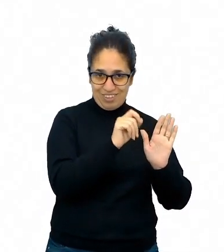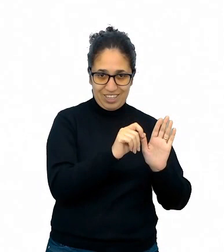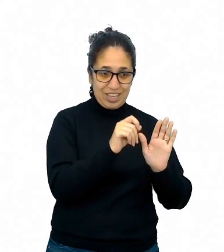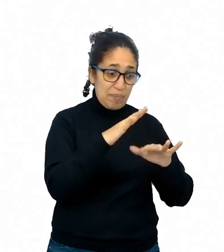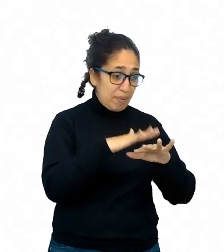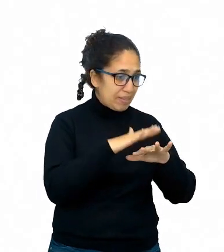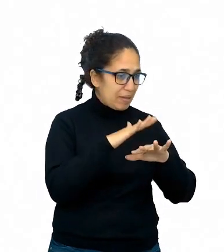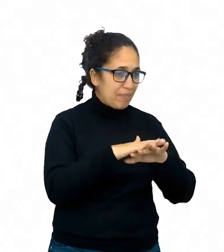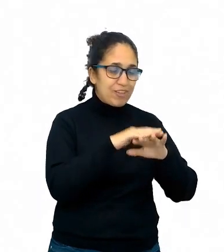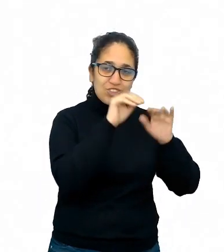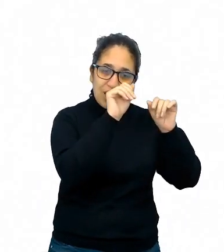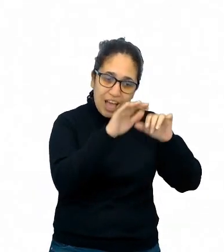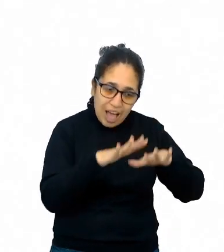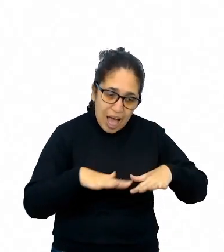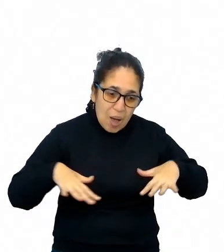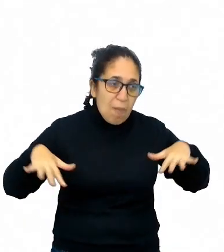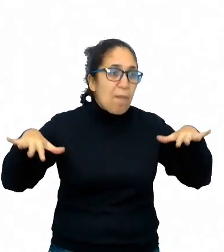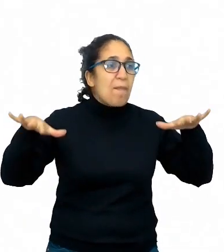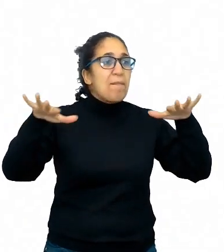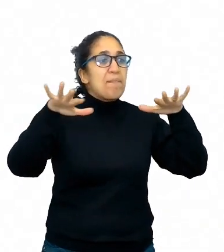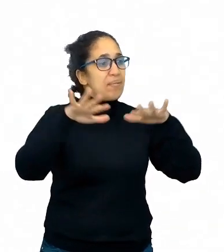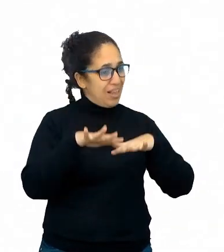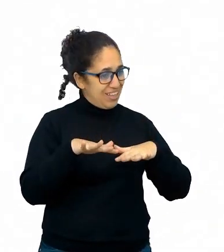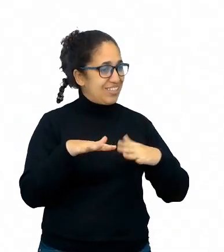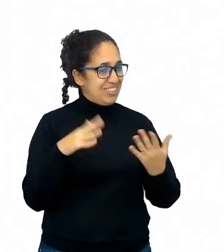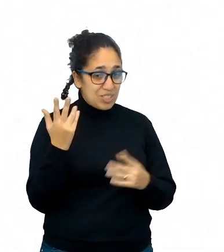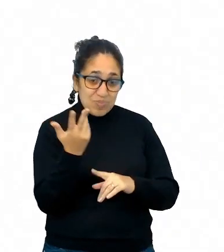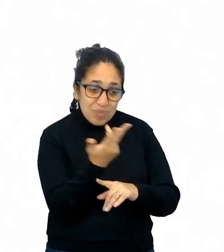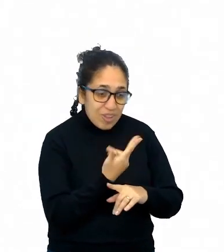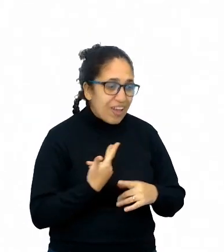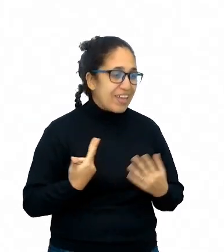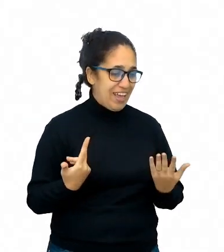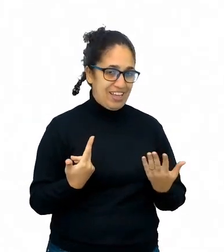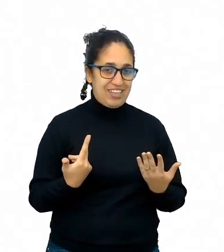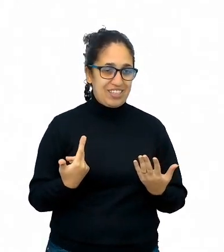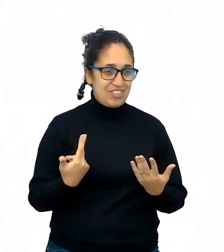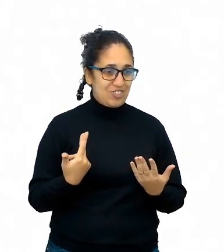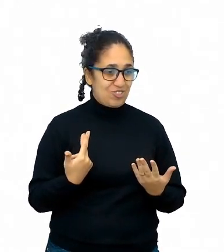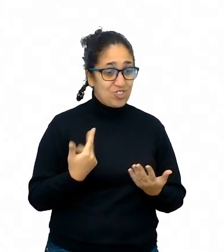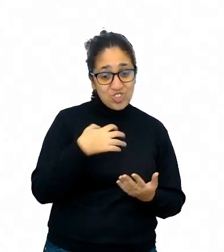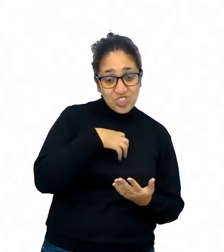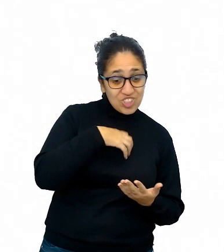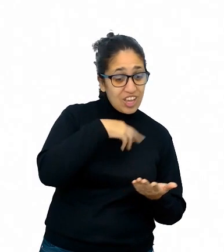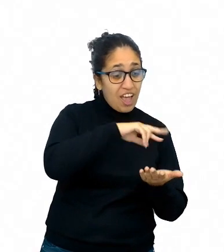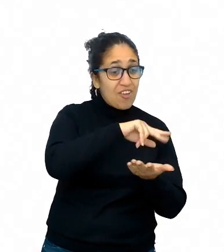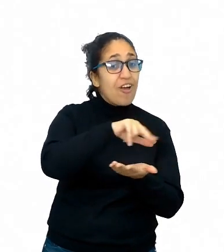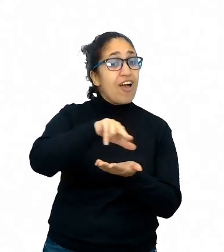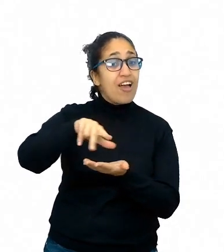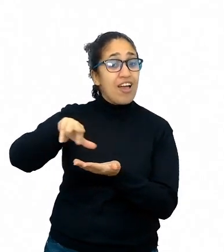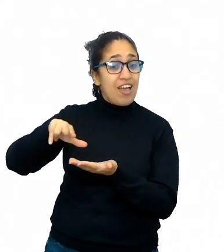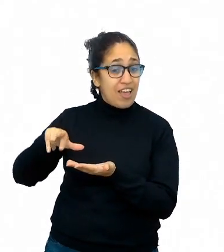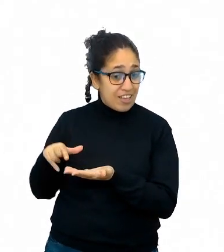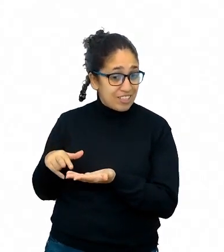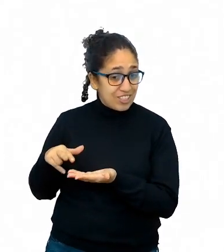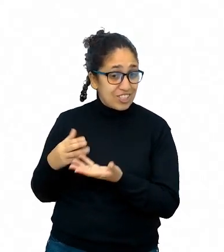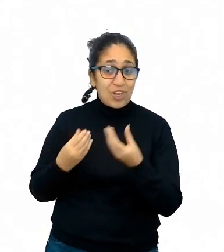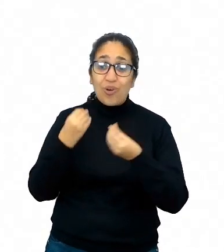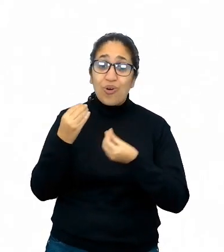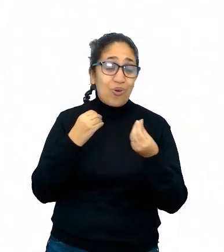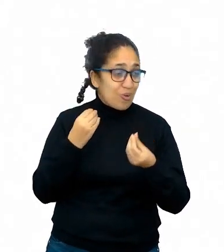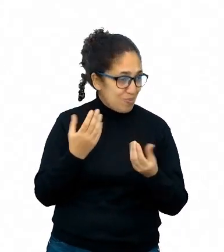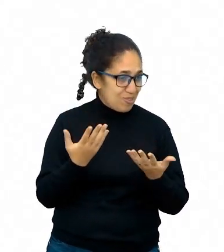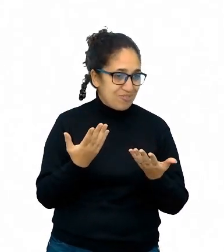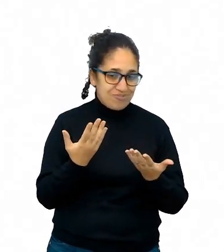que é a matemática, né, explorar isso de várias maneiras, mostrando também como que as áreas, né, como que